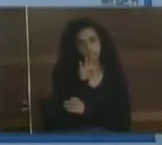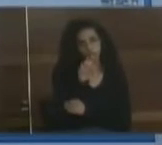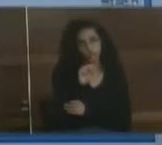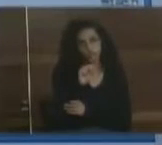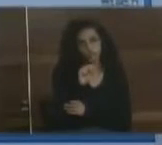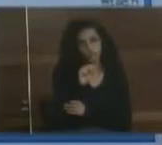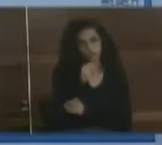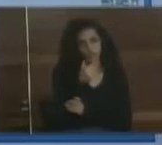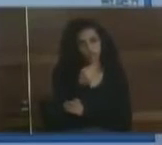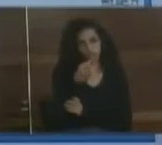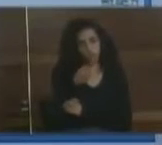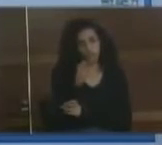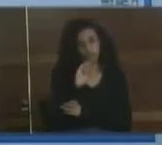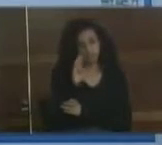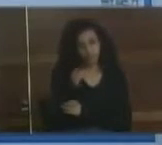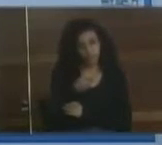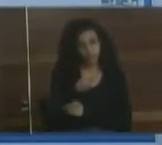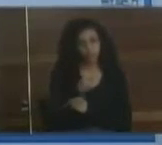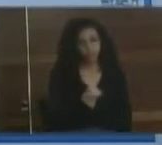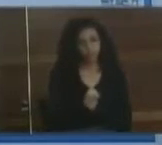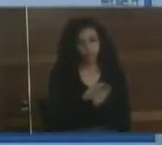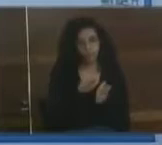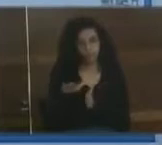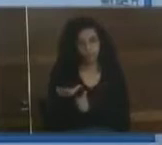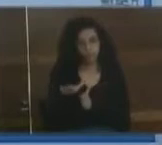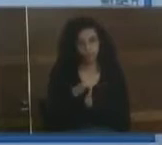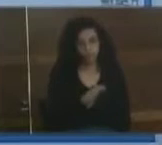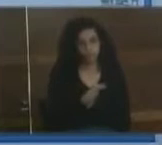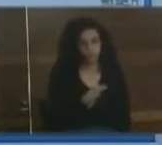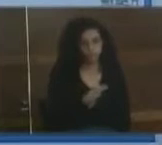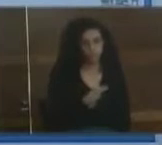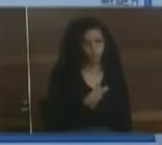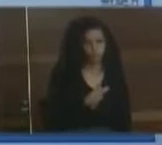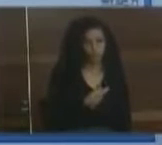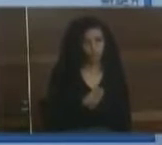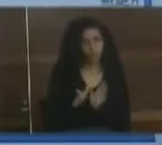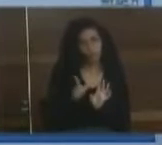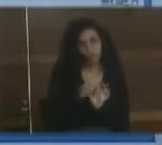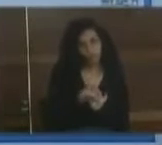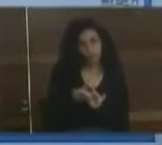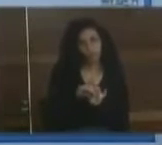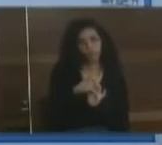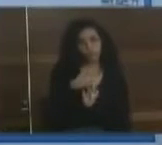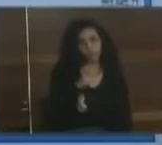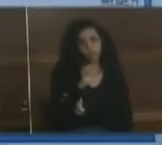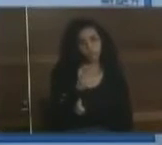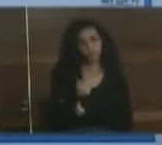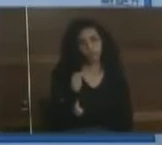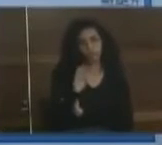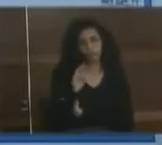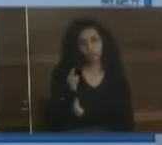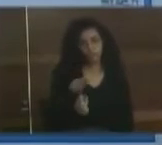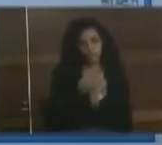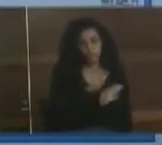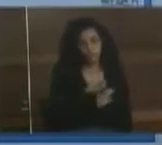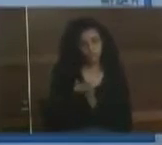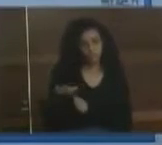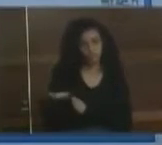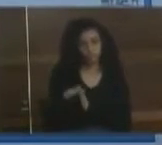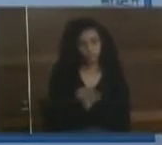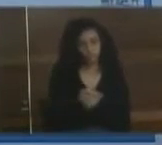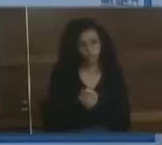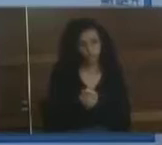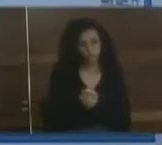7993 milhões de 625 mil quanto a paz do rosa da união 57 milhões 963